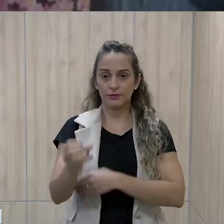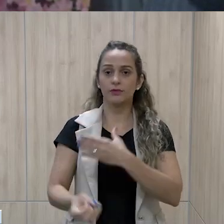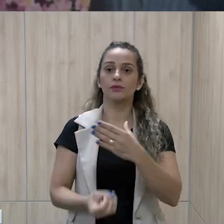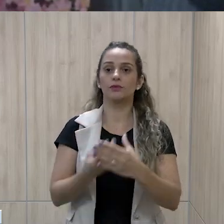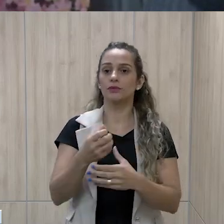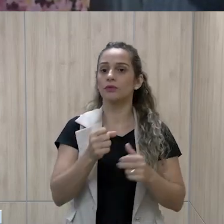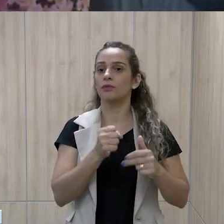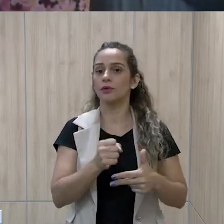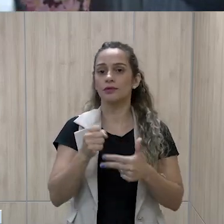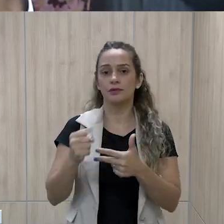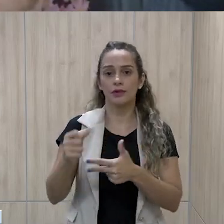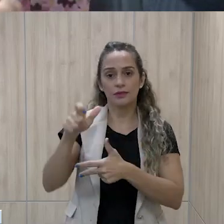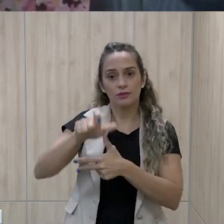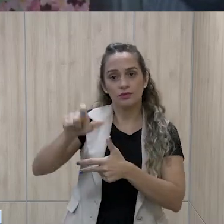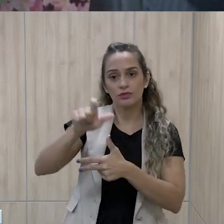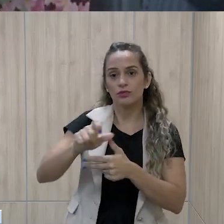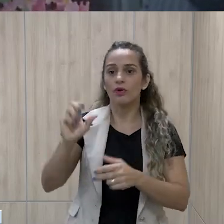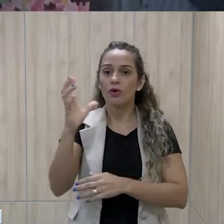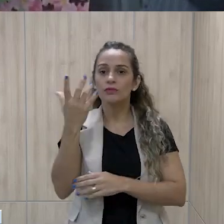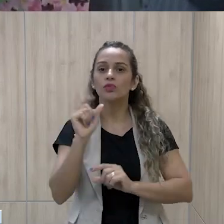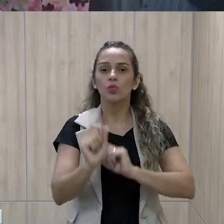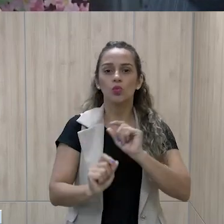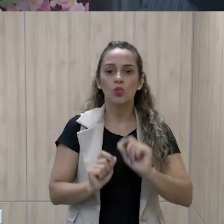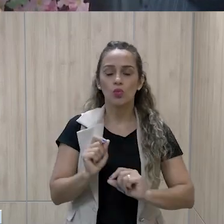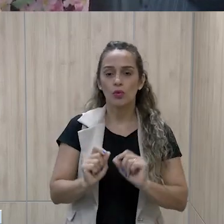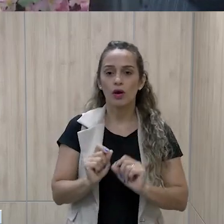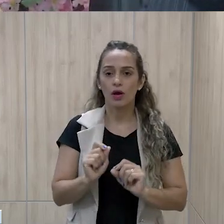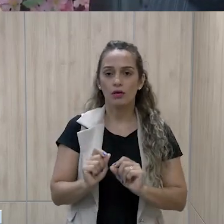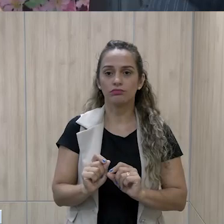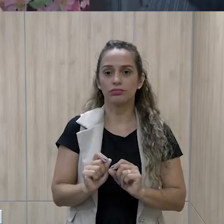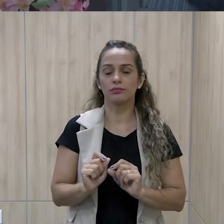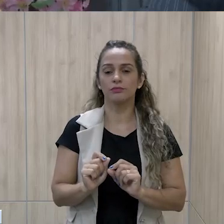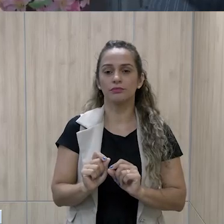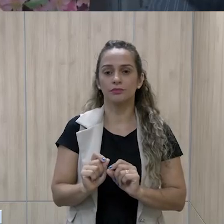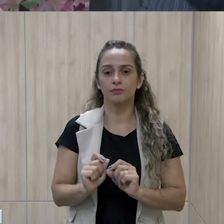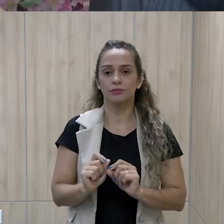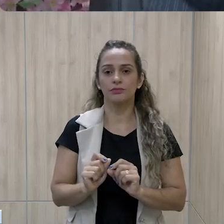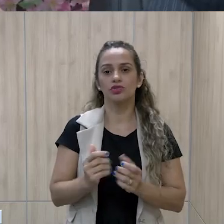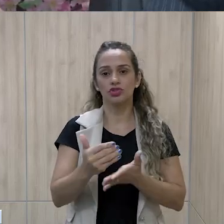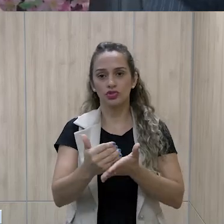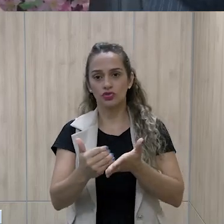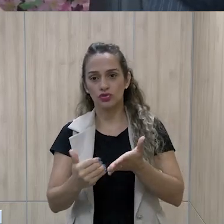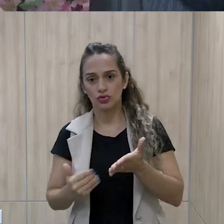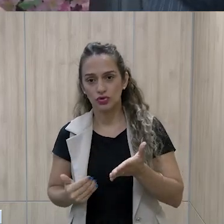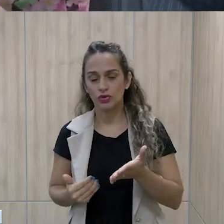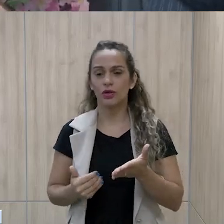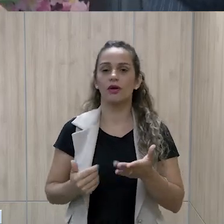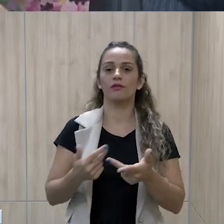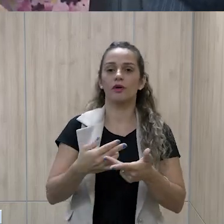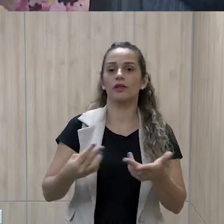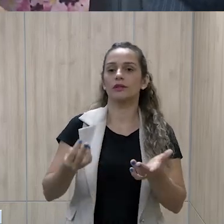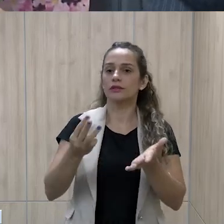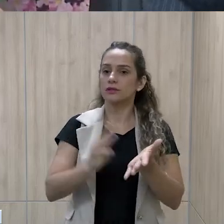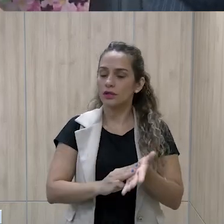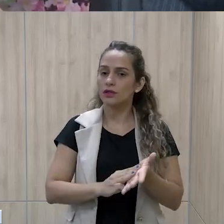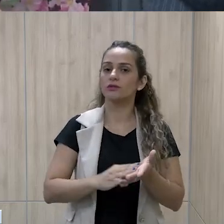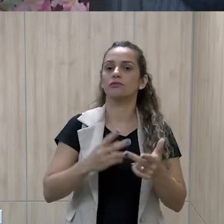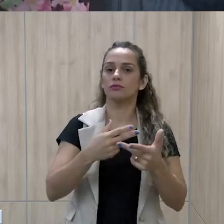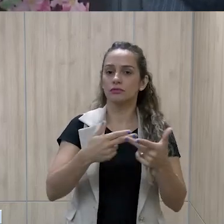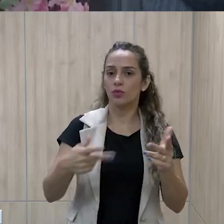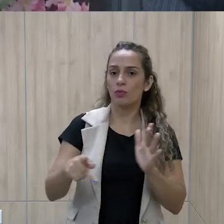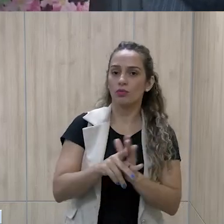130 autorizo Poder Executivo a realizar a renúncia de receitas de